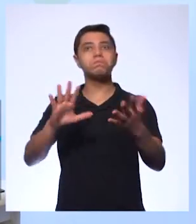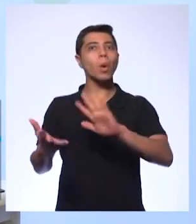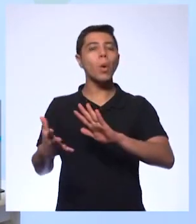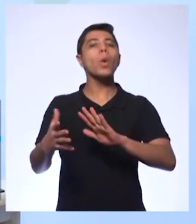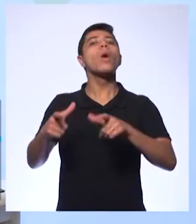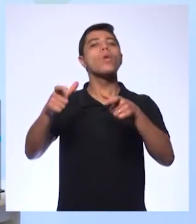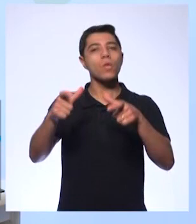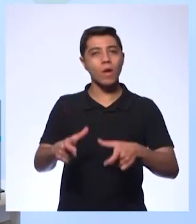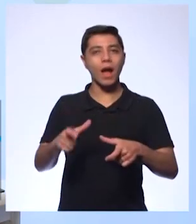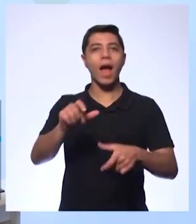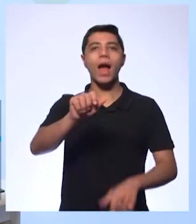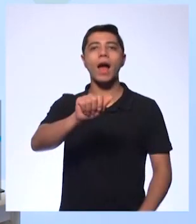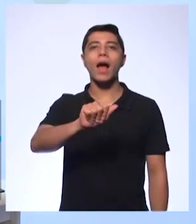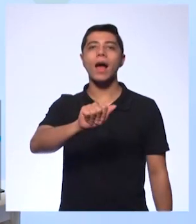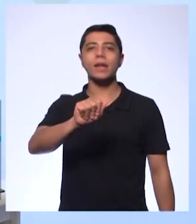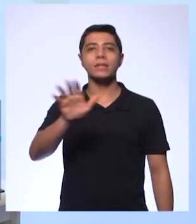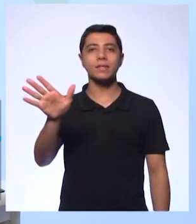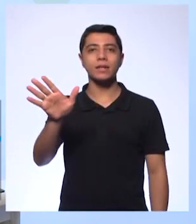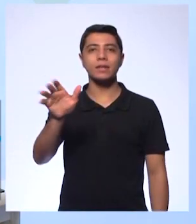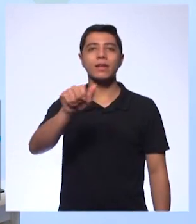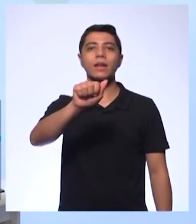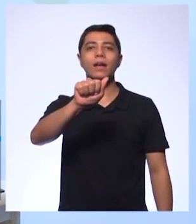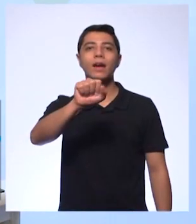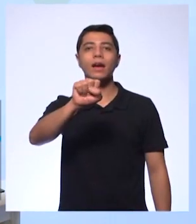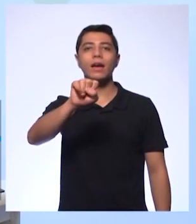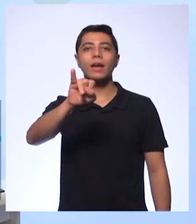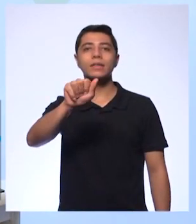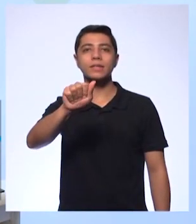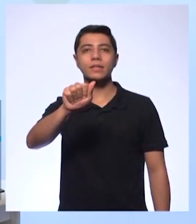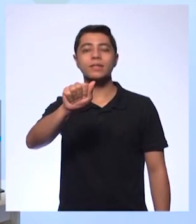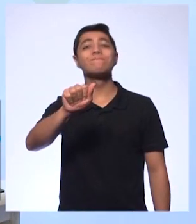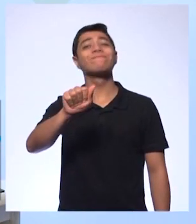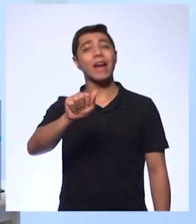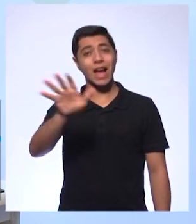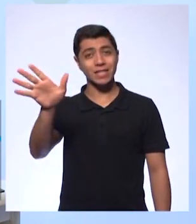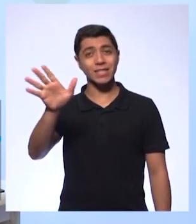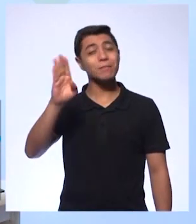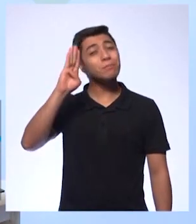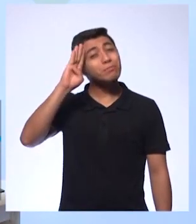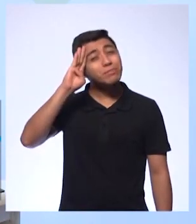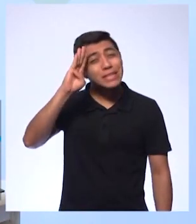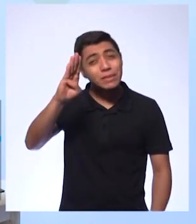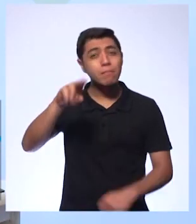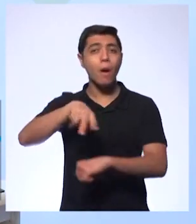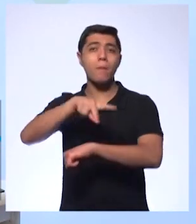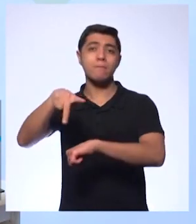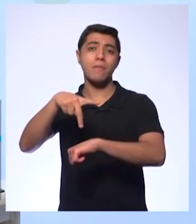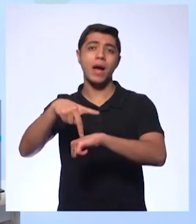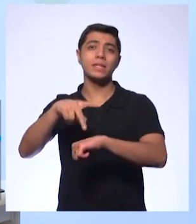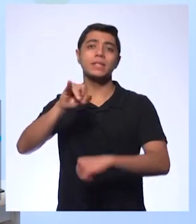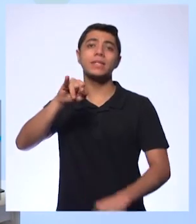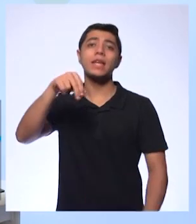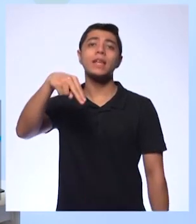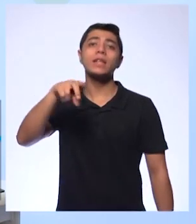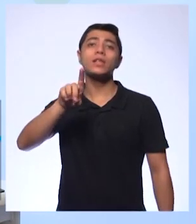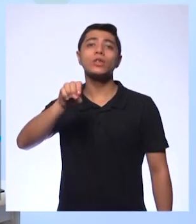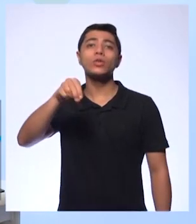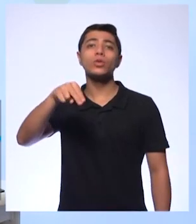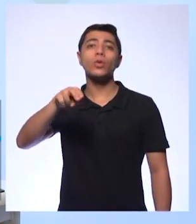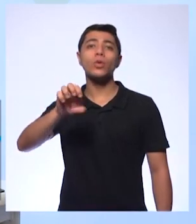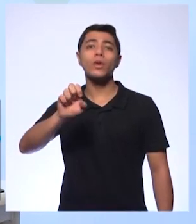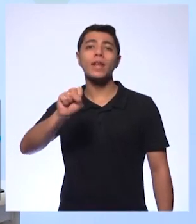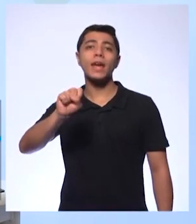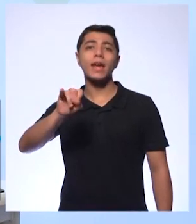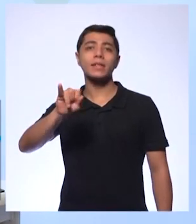Ásia, né, porque o reflexo maior foi na Ásia, principalmente na Indonésia, né, porque o hipocentro foi